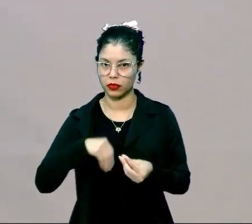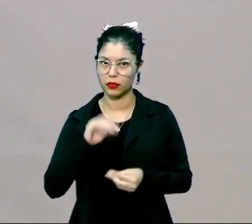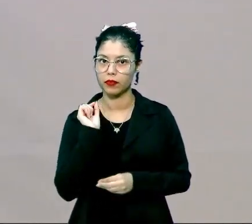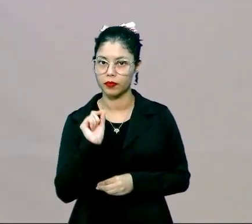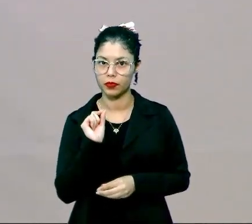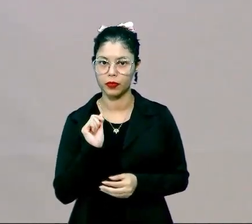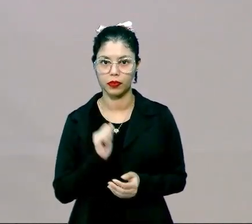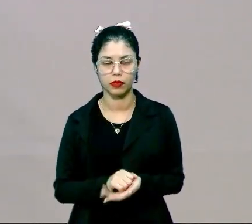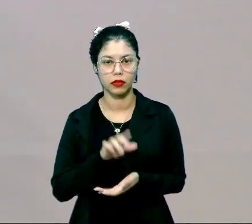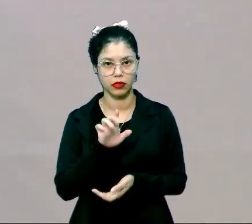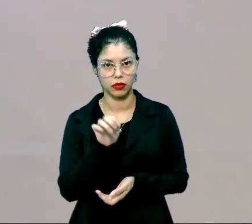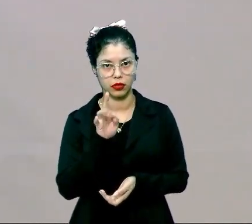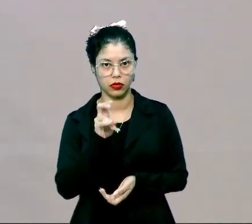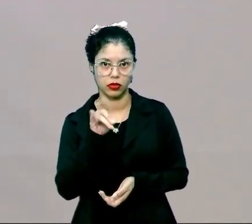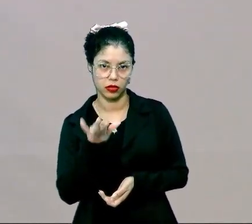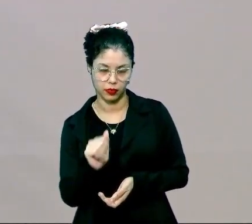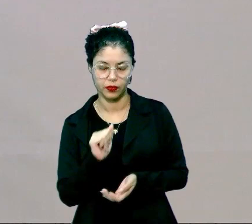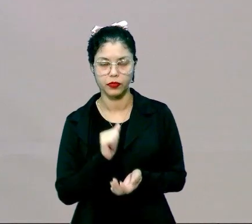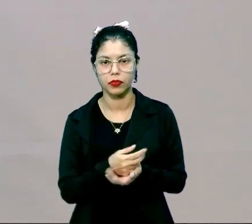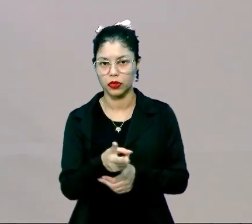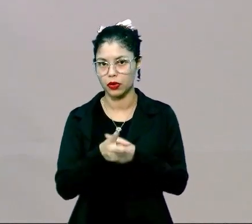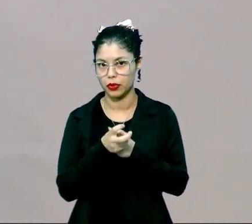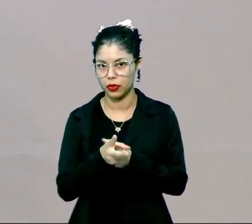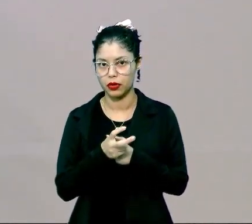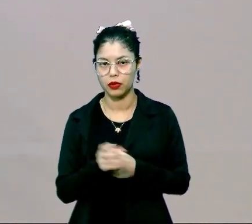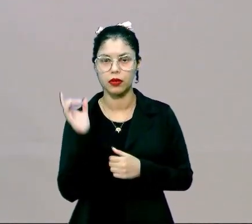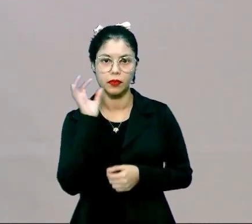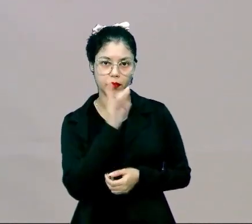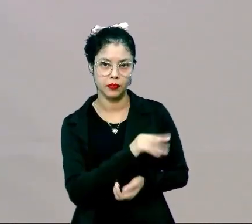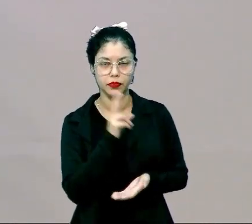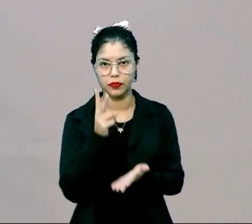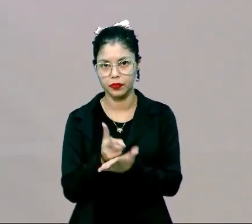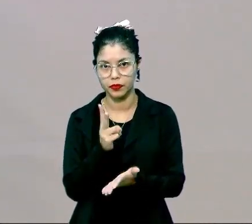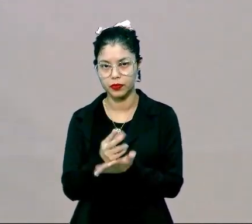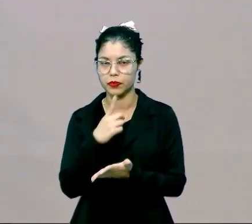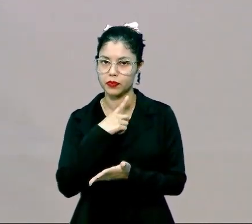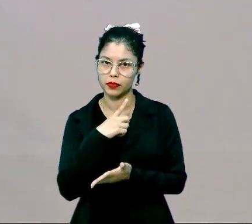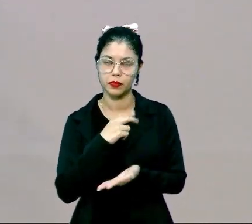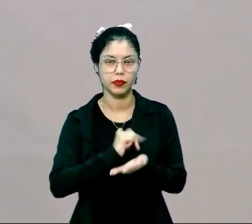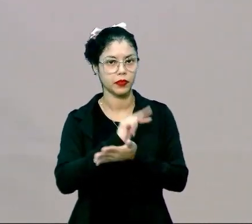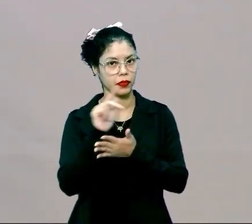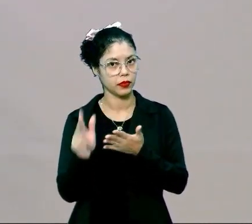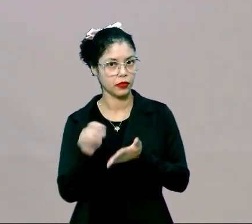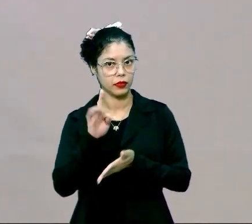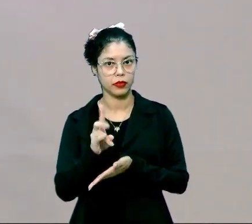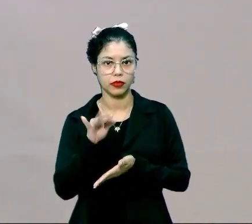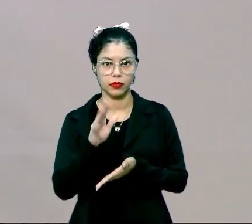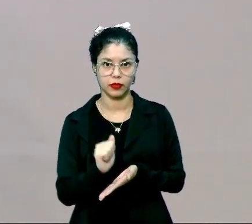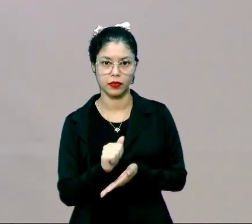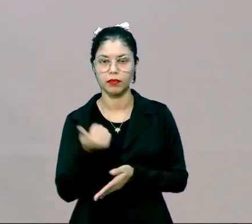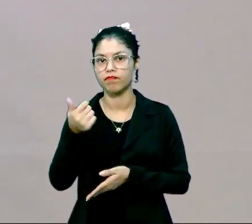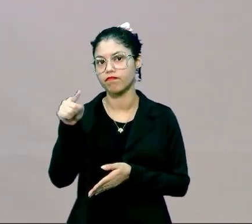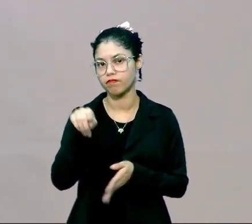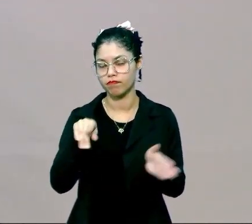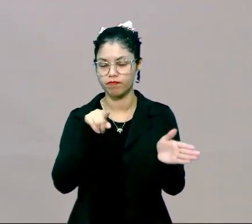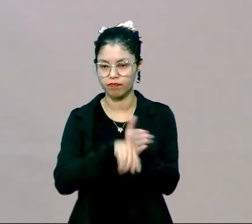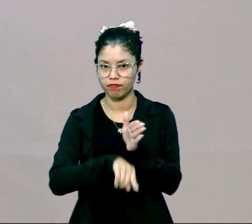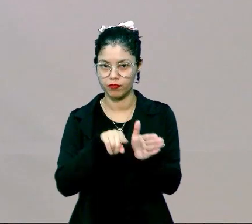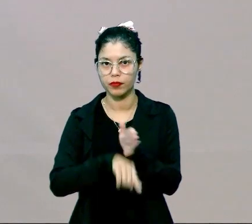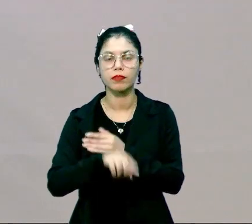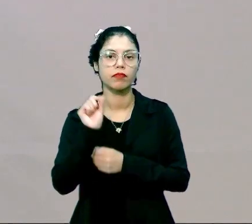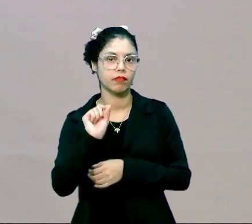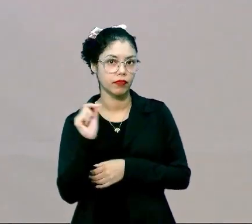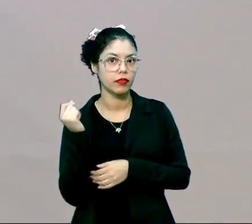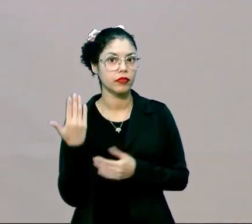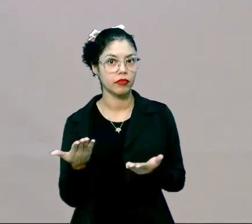ela é endotérmica. Vai absorver calor. Todas as vezes que a variação de entalpia for negativa, a